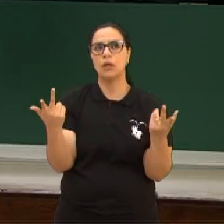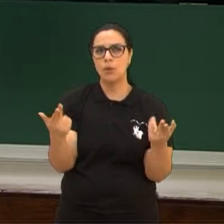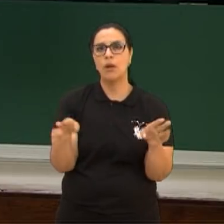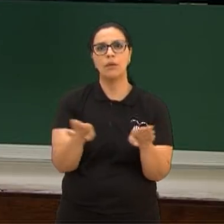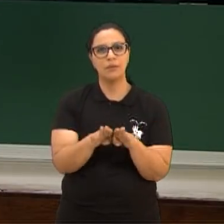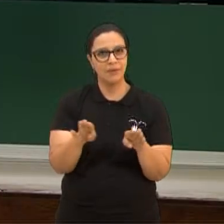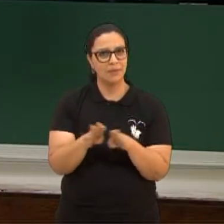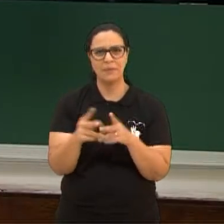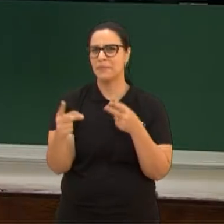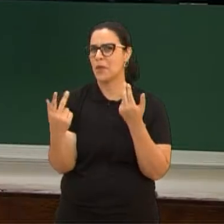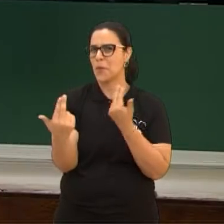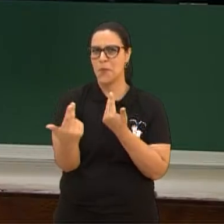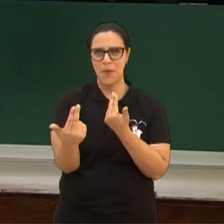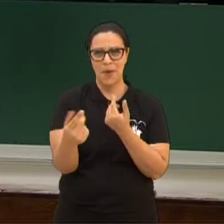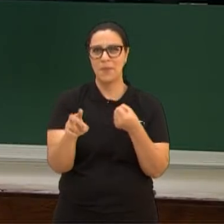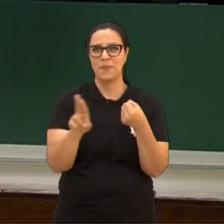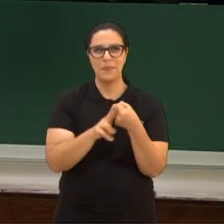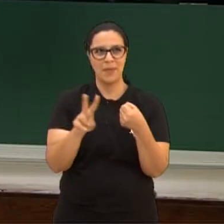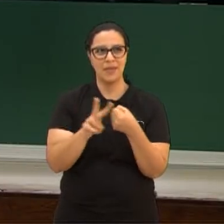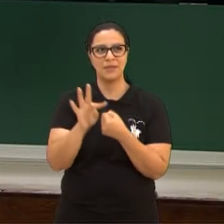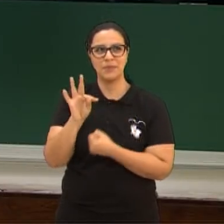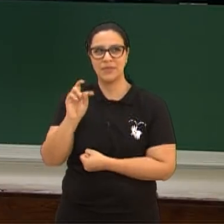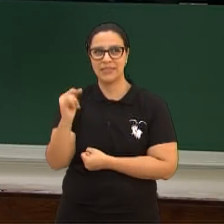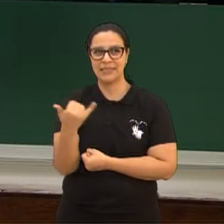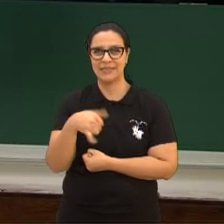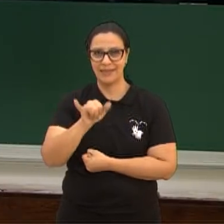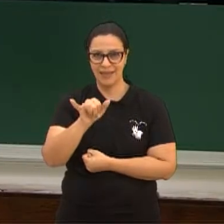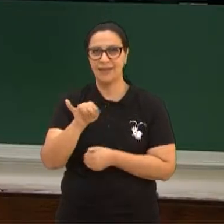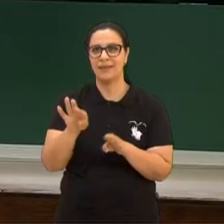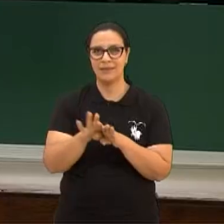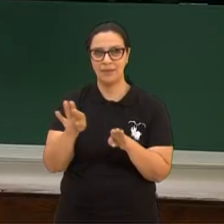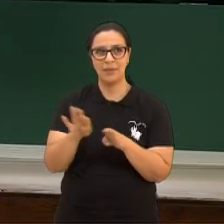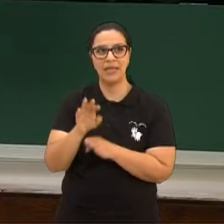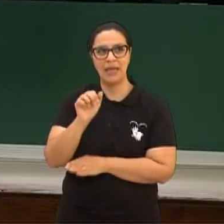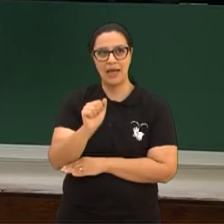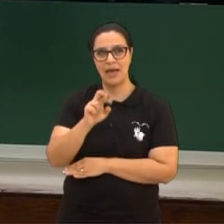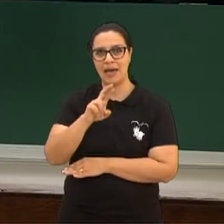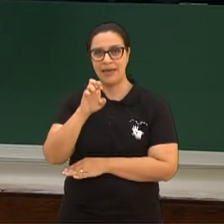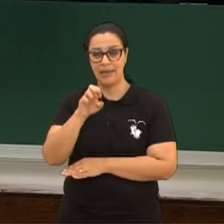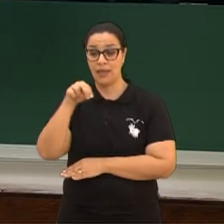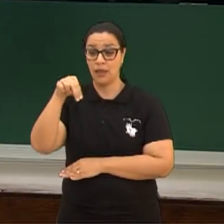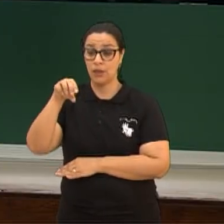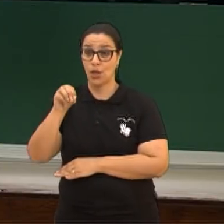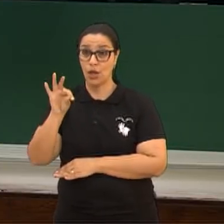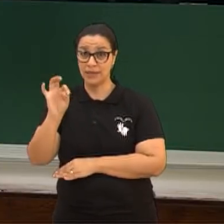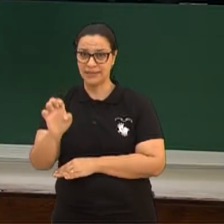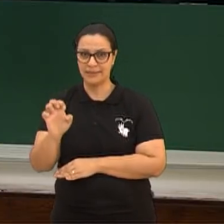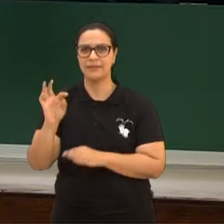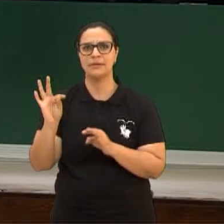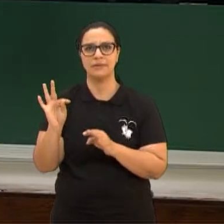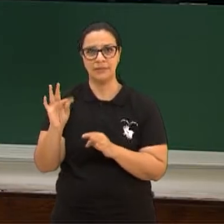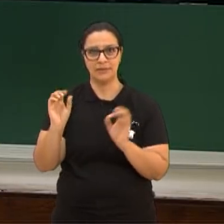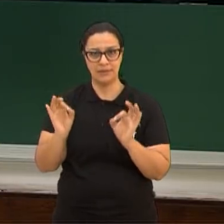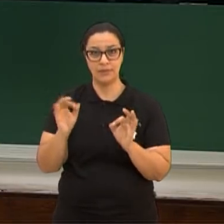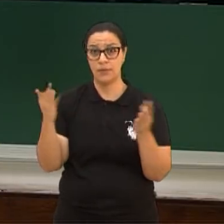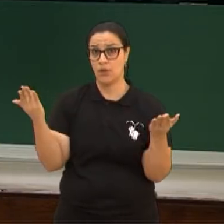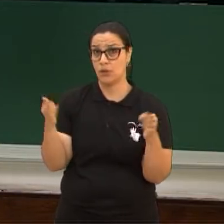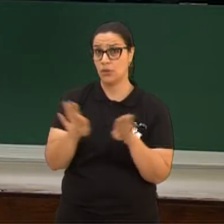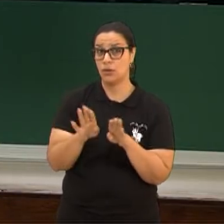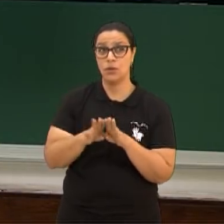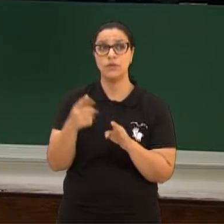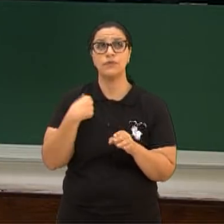porque também é o mesmo pronome. They are not playing the piano. Agora, nós vamos